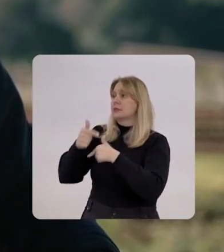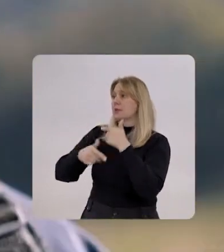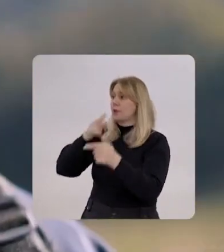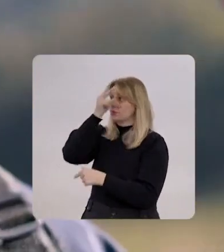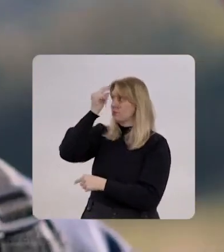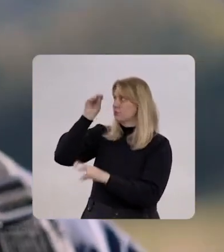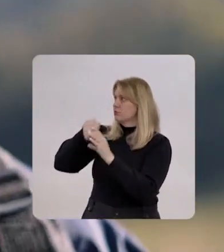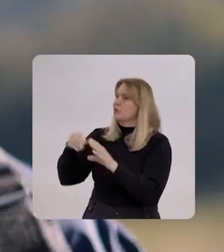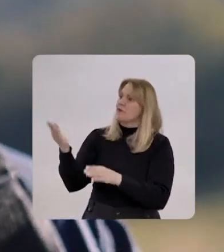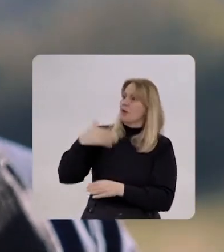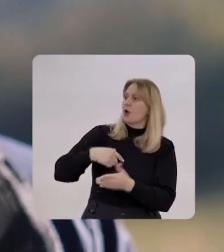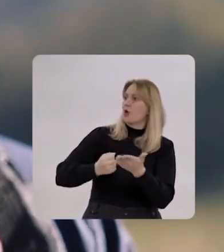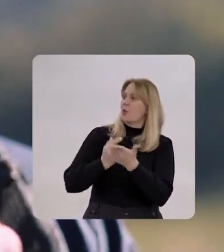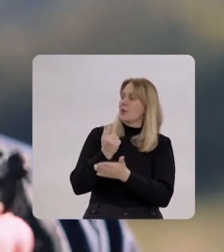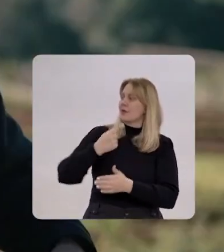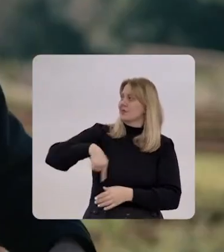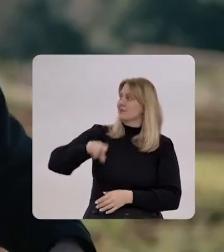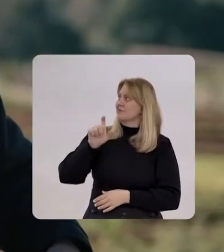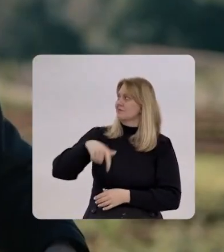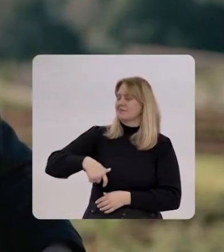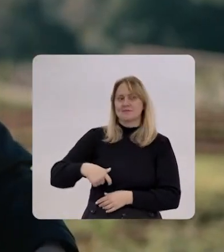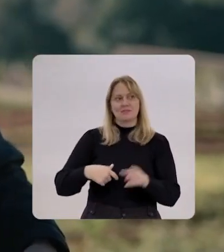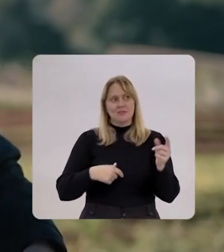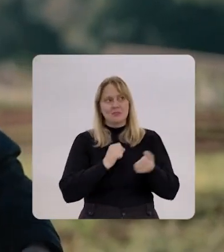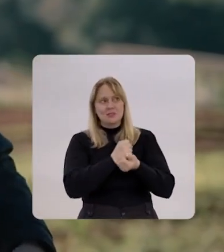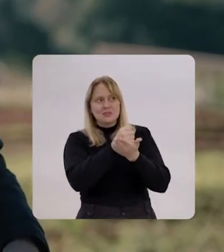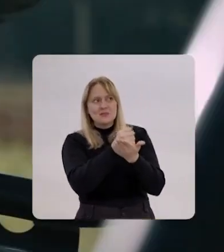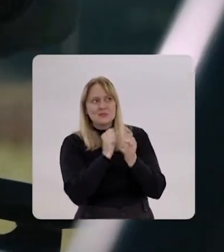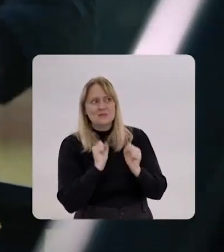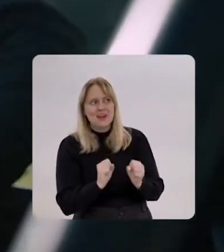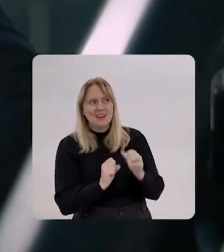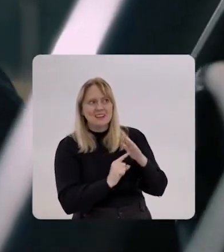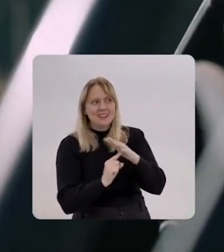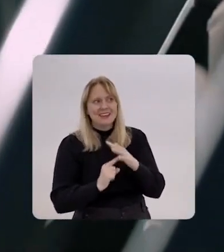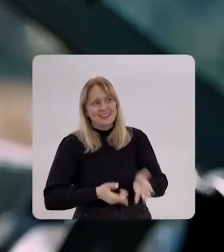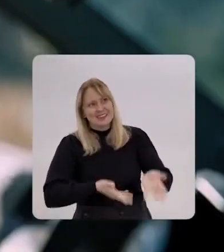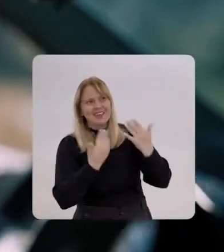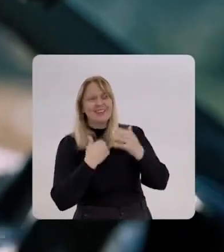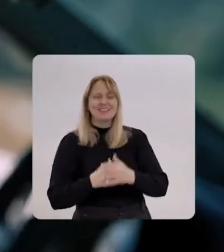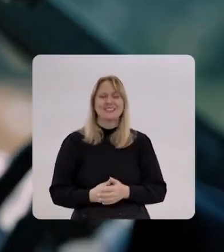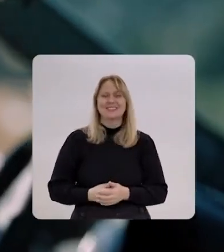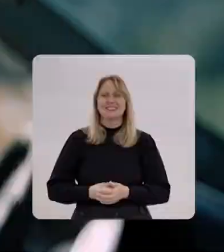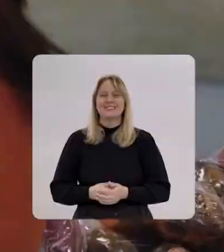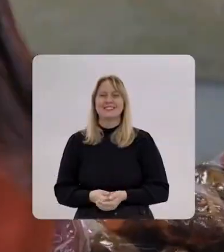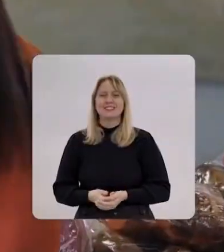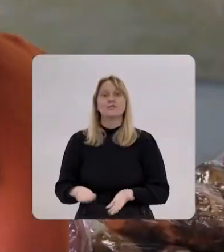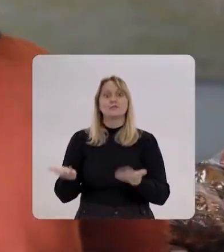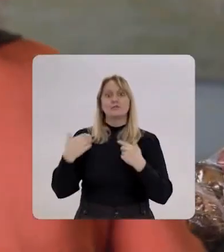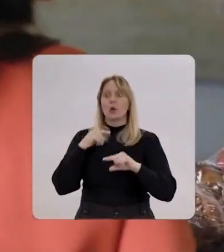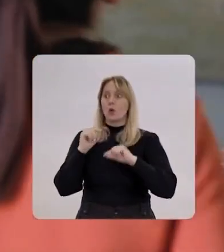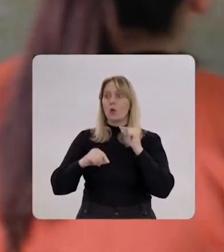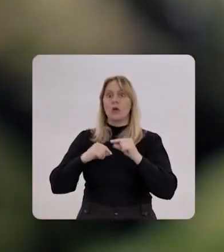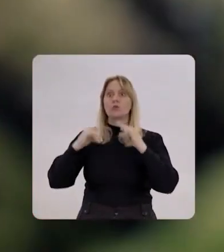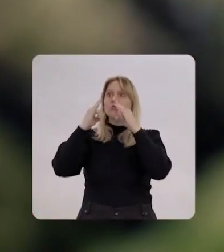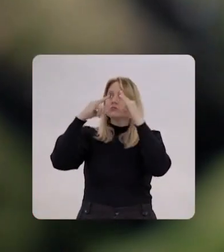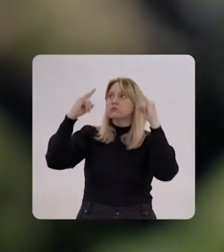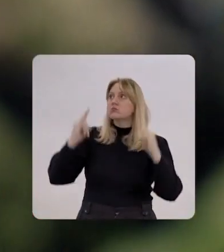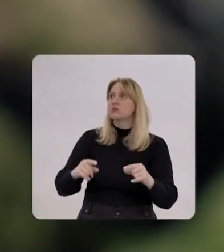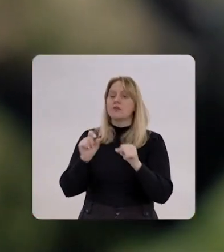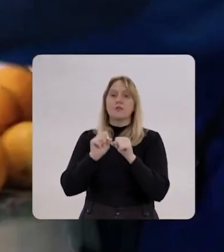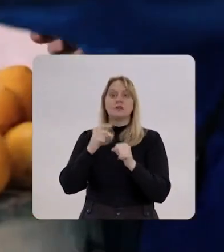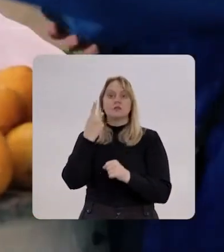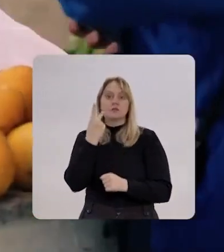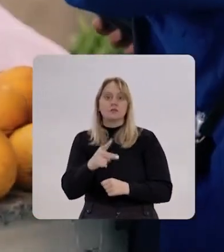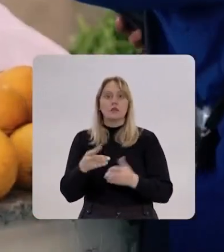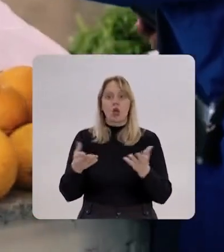o movimento. Então, você me dá uma caroninha aí pra feira? Claro, pode ser. Vamos lá. Bora. Antes eles tinham que fazer as próprias barracas ali na frente, na rua, e agora